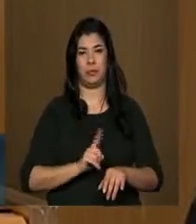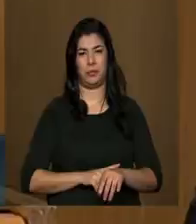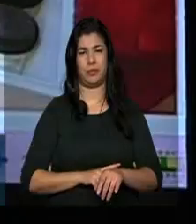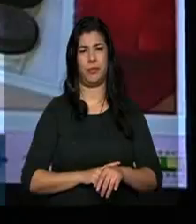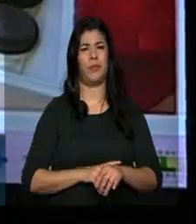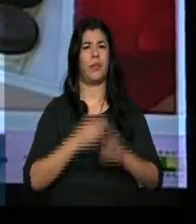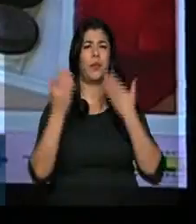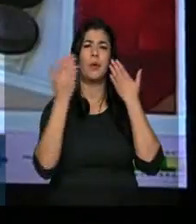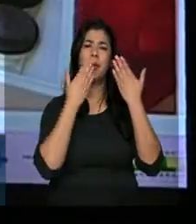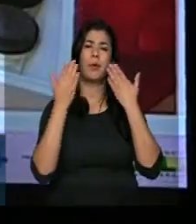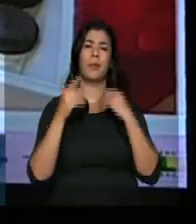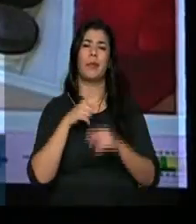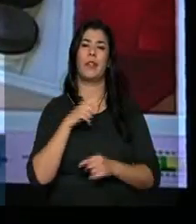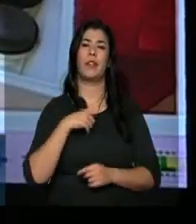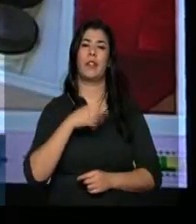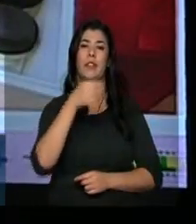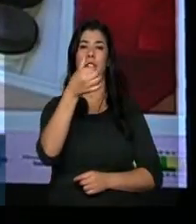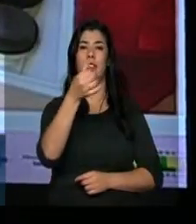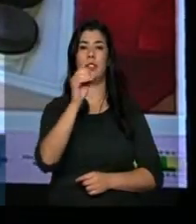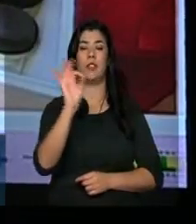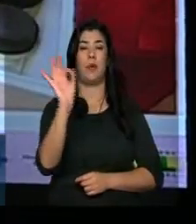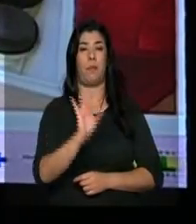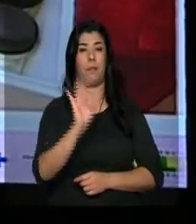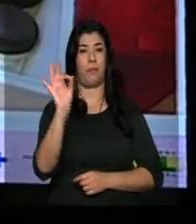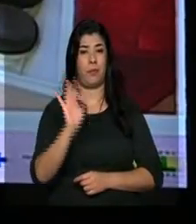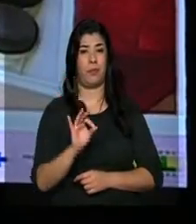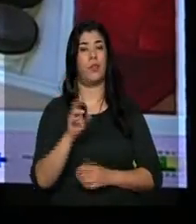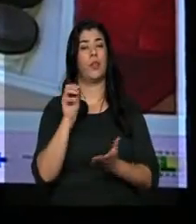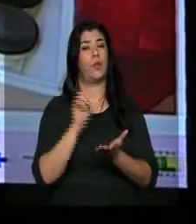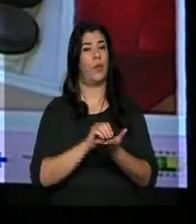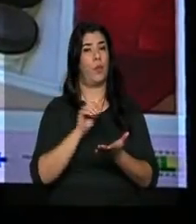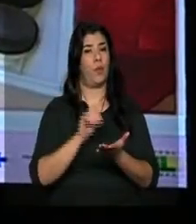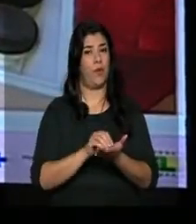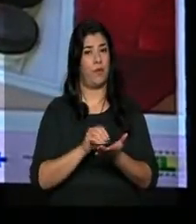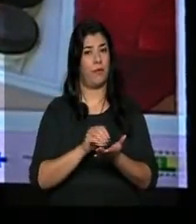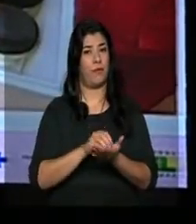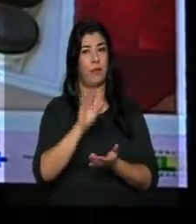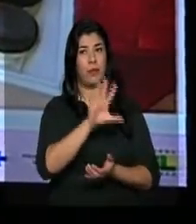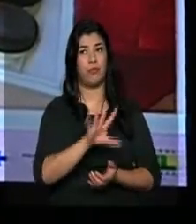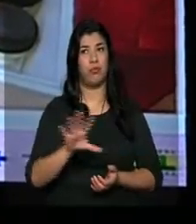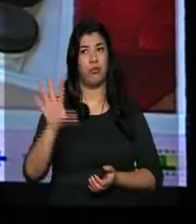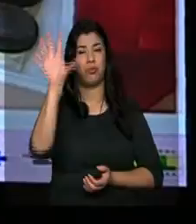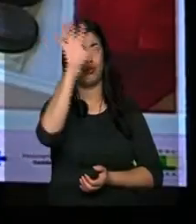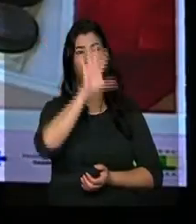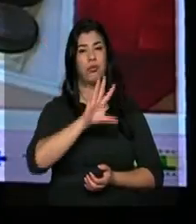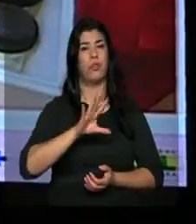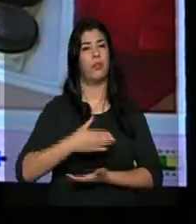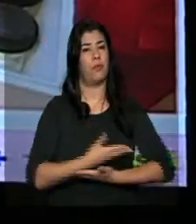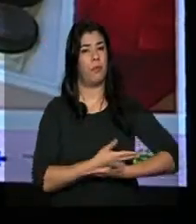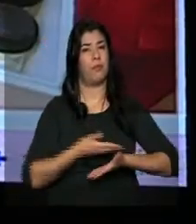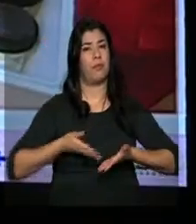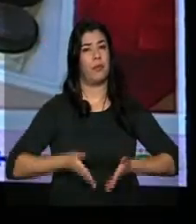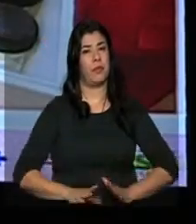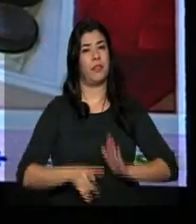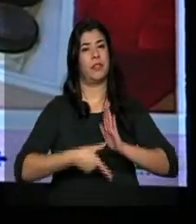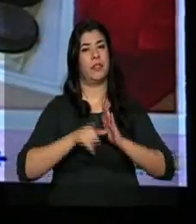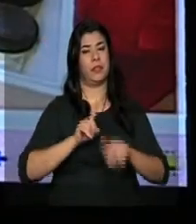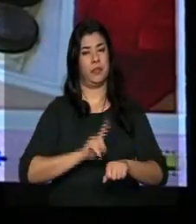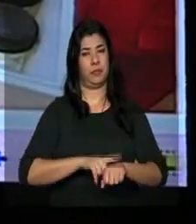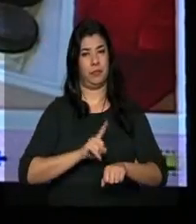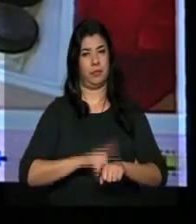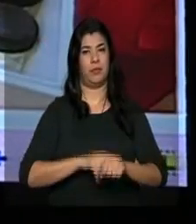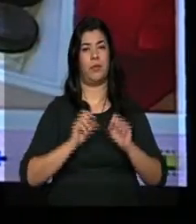cerca de 60% da necessidade de cobertura dos nossos prematuros. Então, nós temos ainda